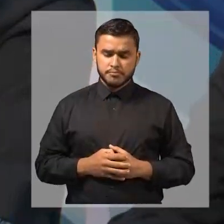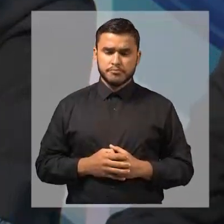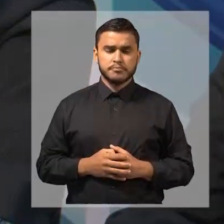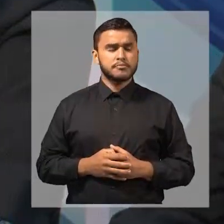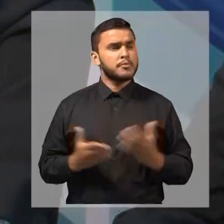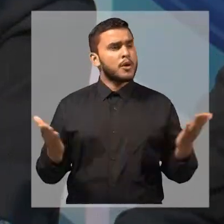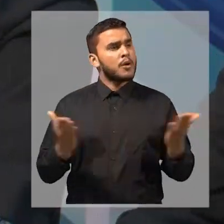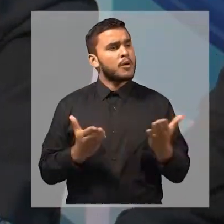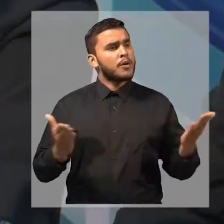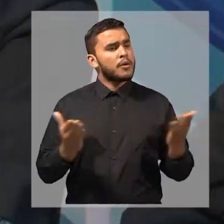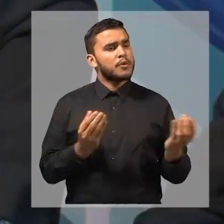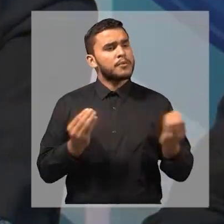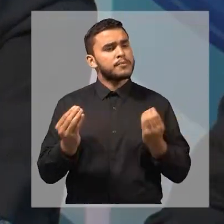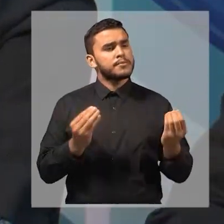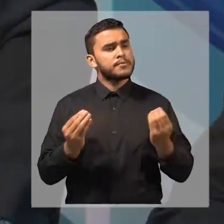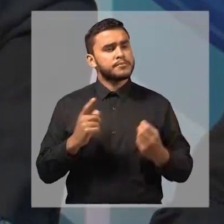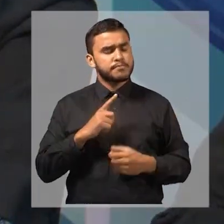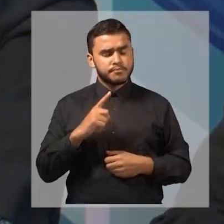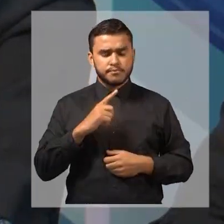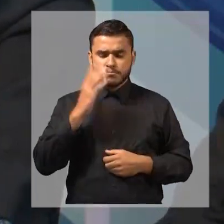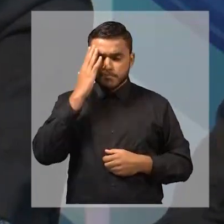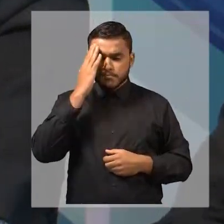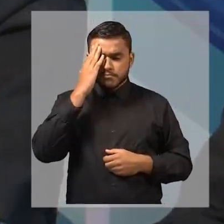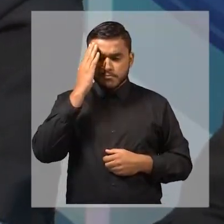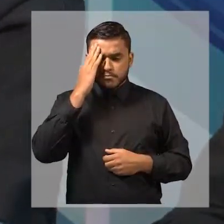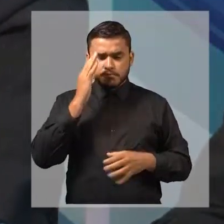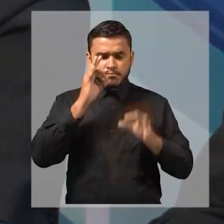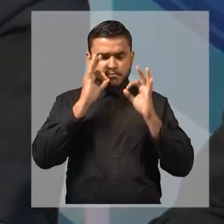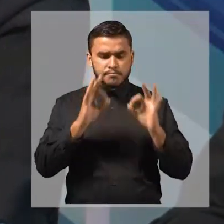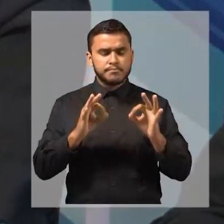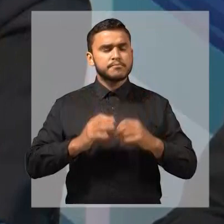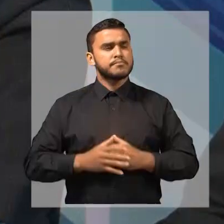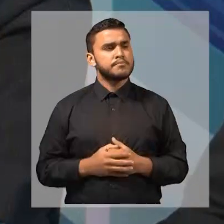o momento atual sem entender um pouco,